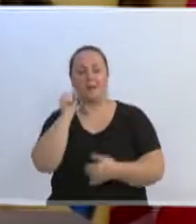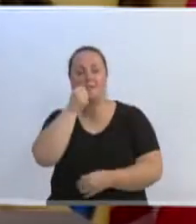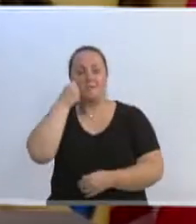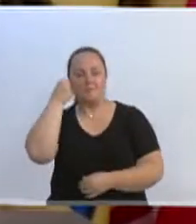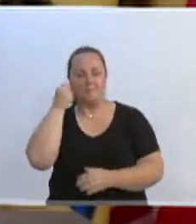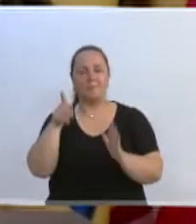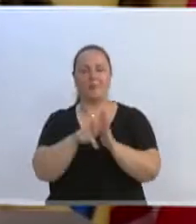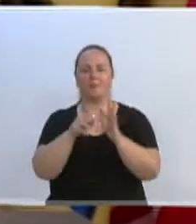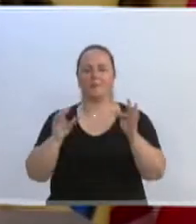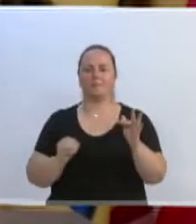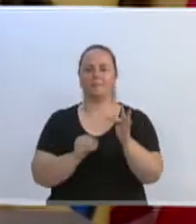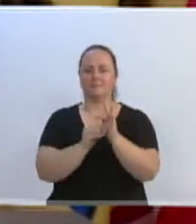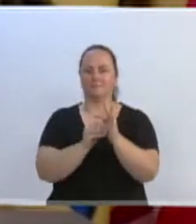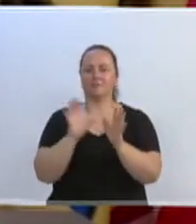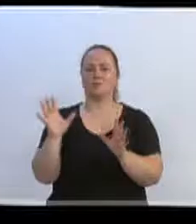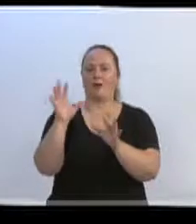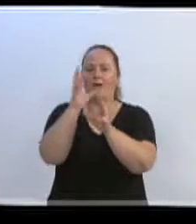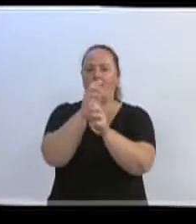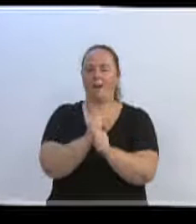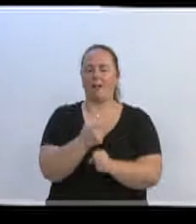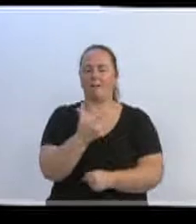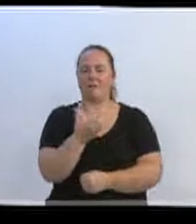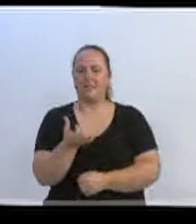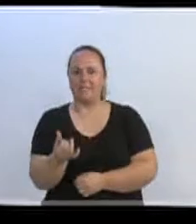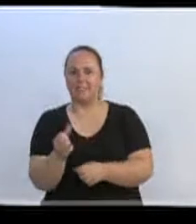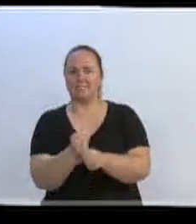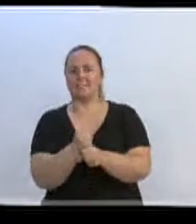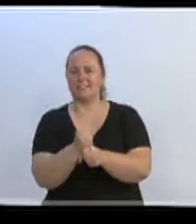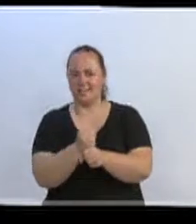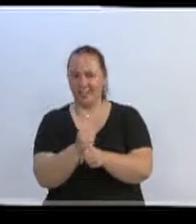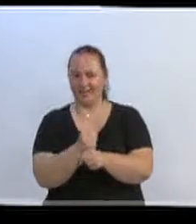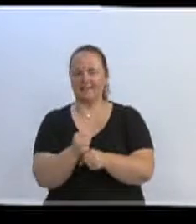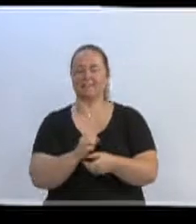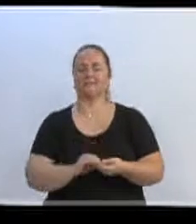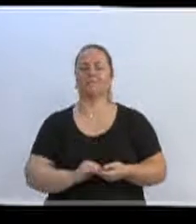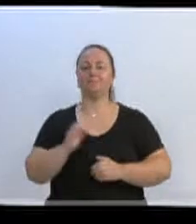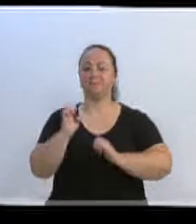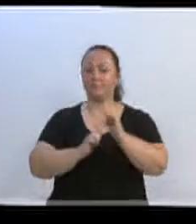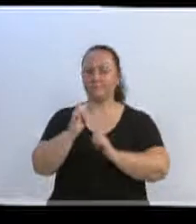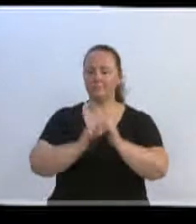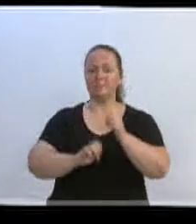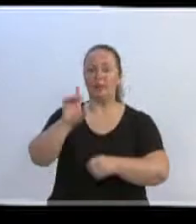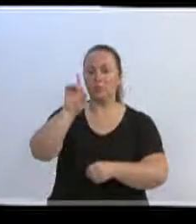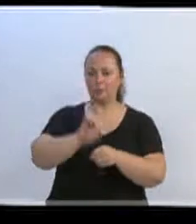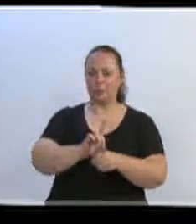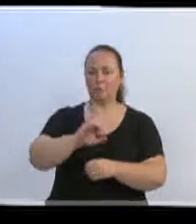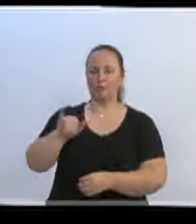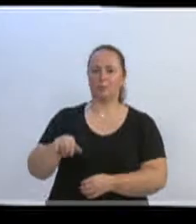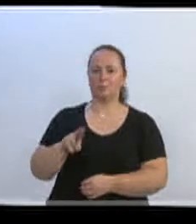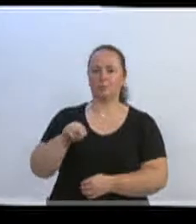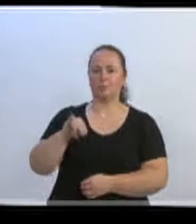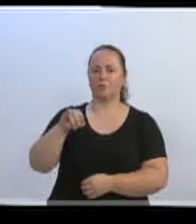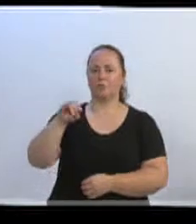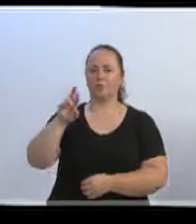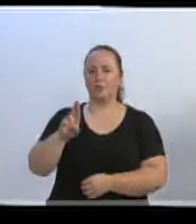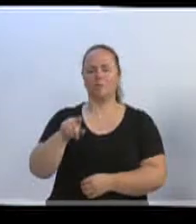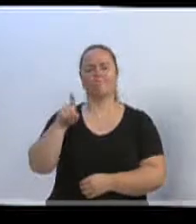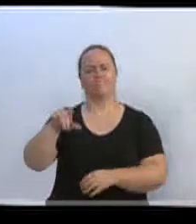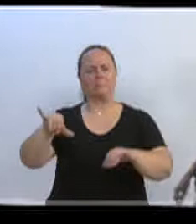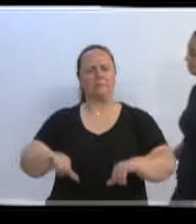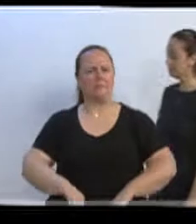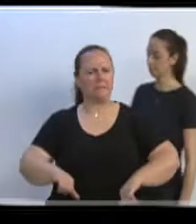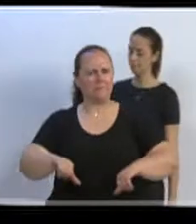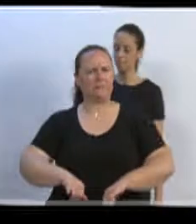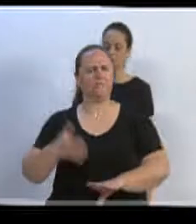fazendo seus 26 anos eo empresário ao júnior borges eu quero parabenizar especial ele porque é uma pessoa que sofreu muito